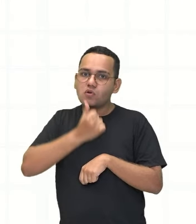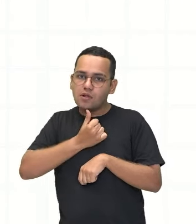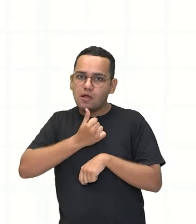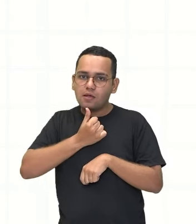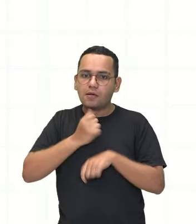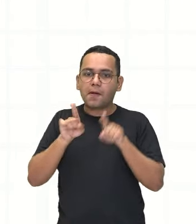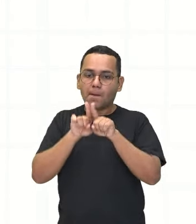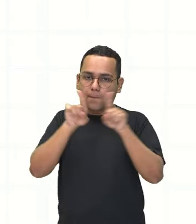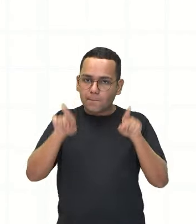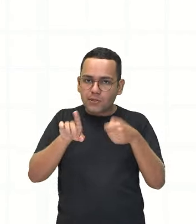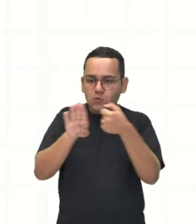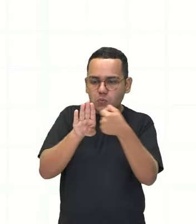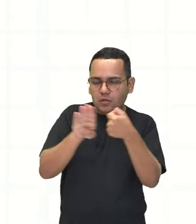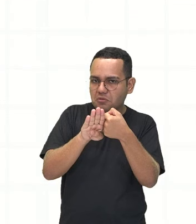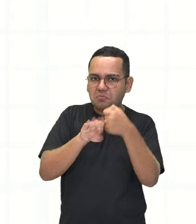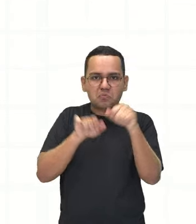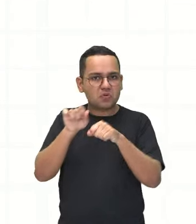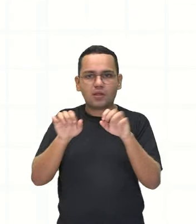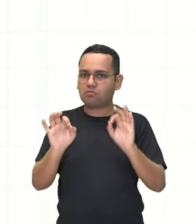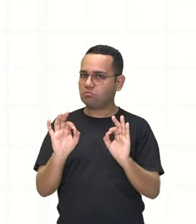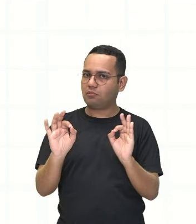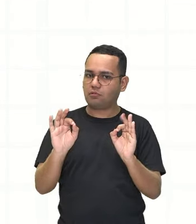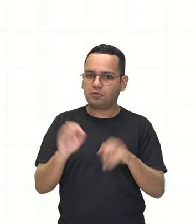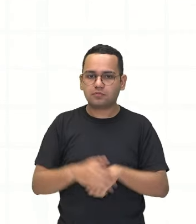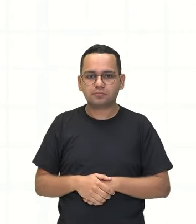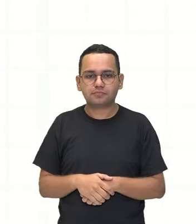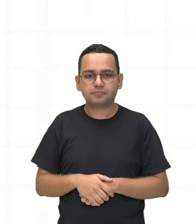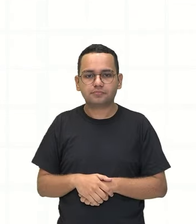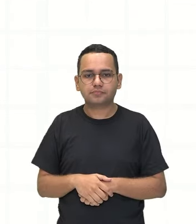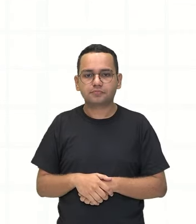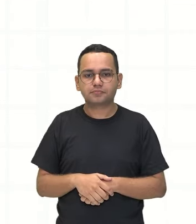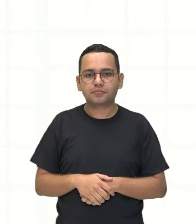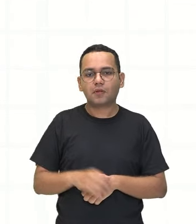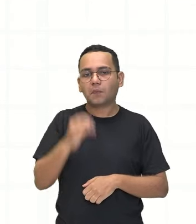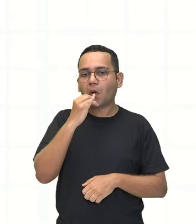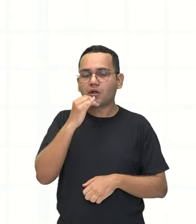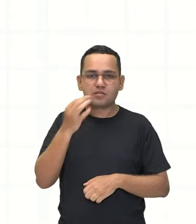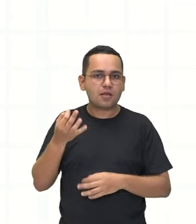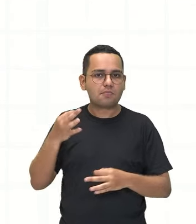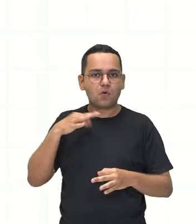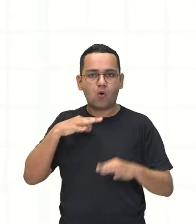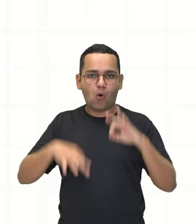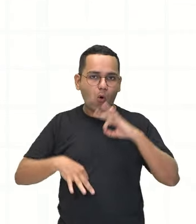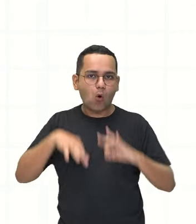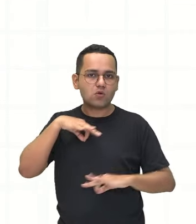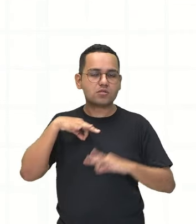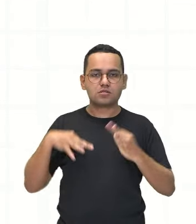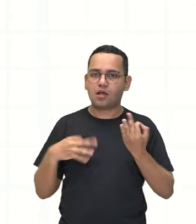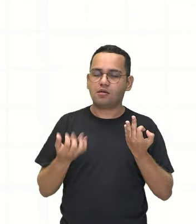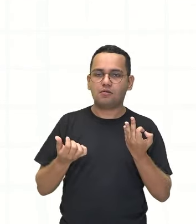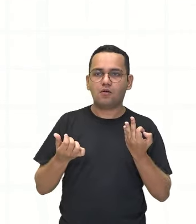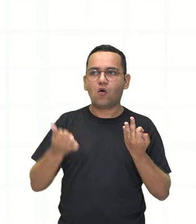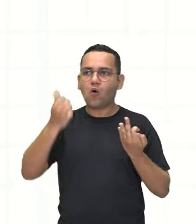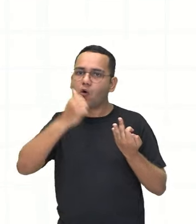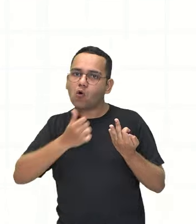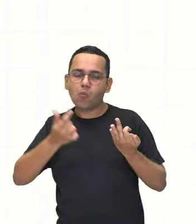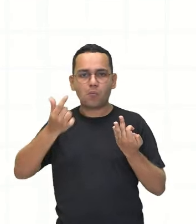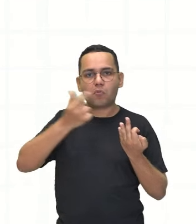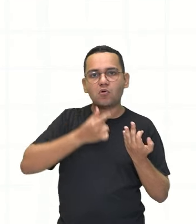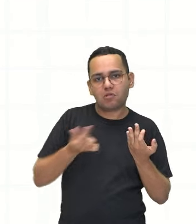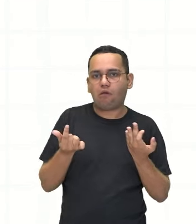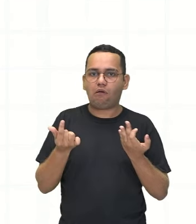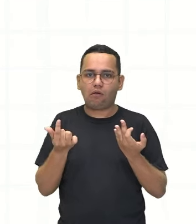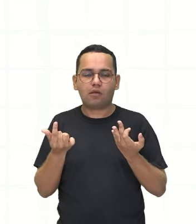muda, como a onça macho, onça fêmea, né? Como a lontra macho, lontra fêmea, né? Que a gente tem aqui na